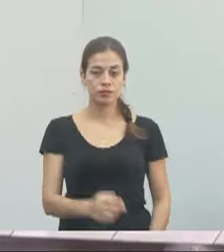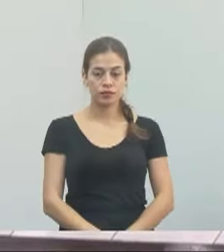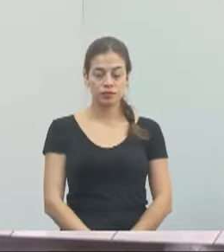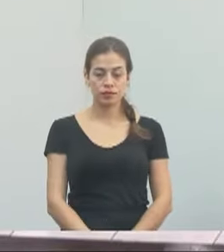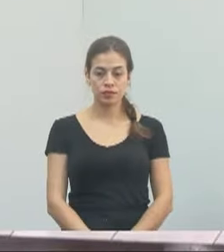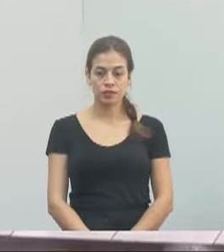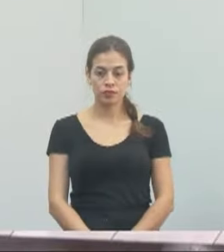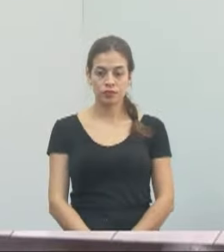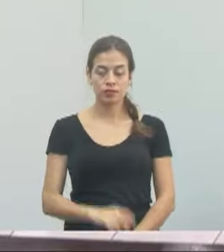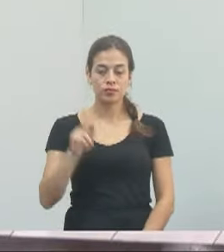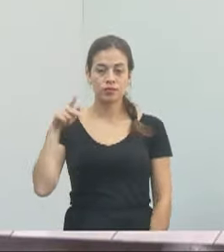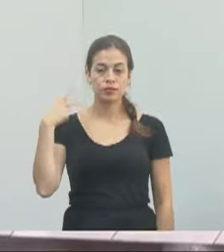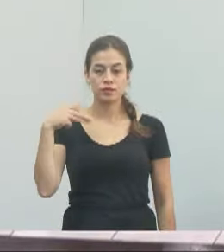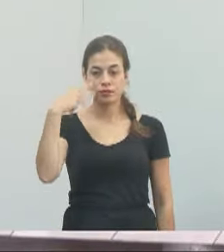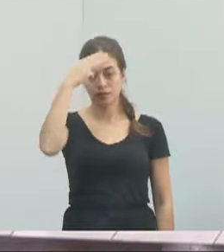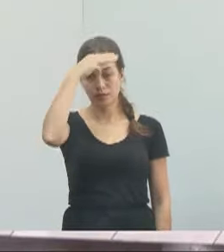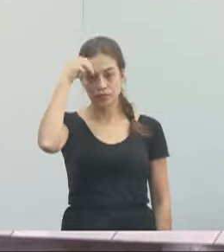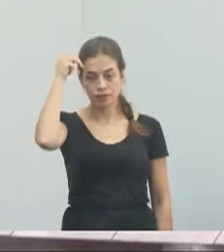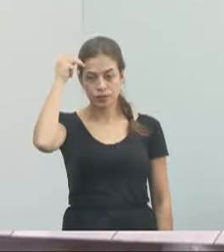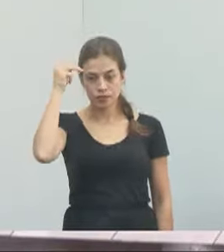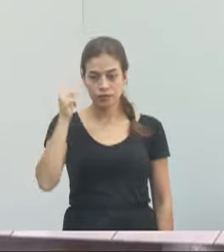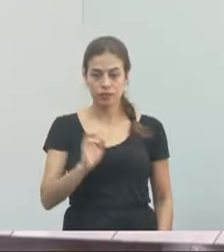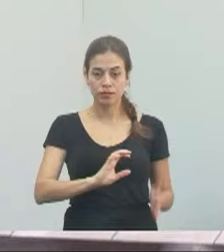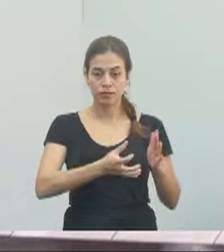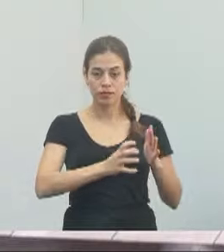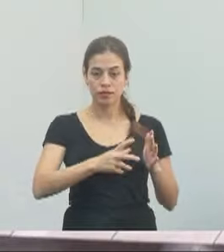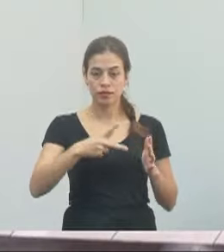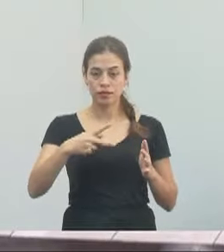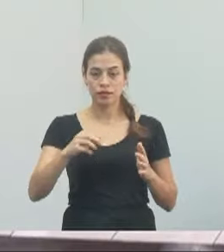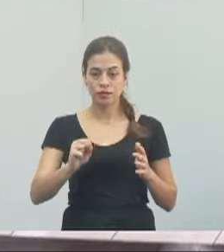orador Vereadora Maria Amélia